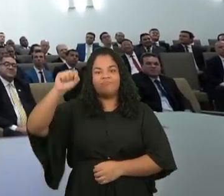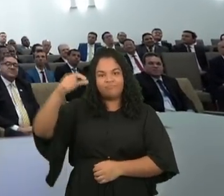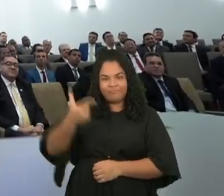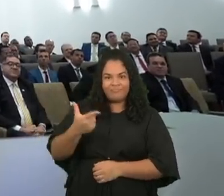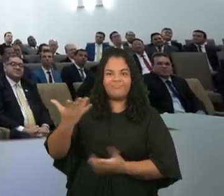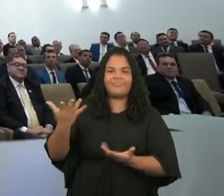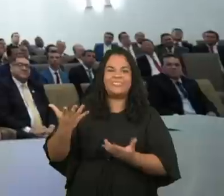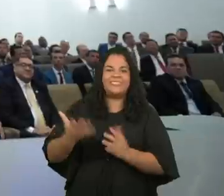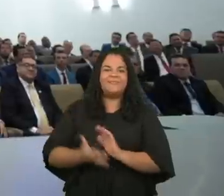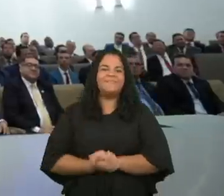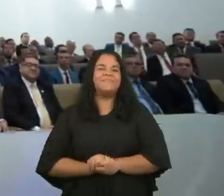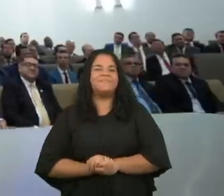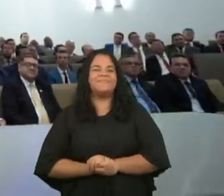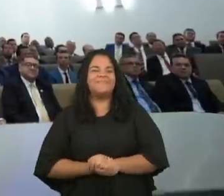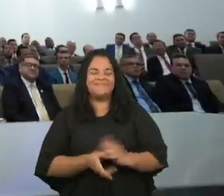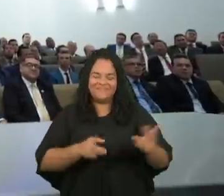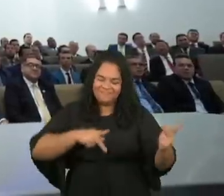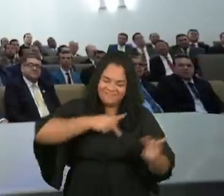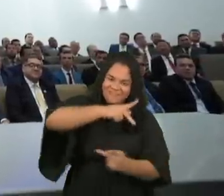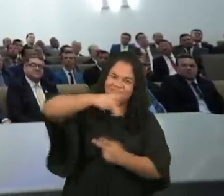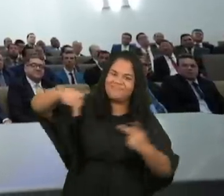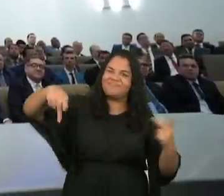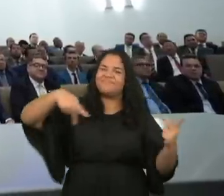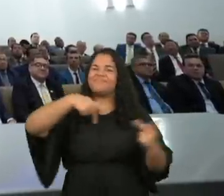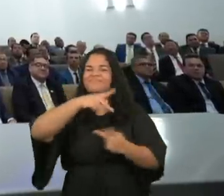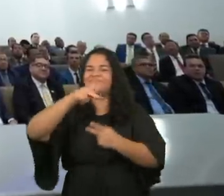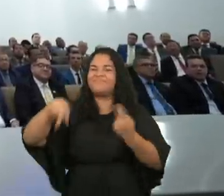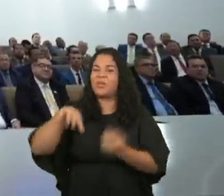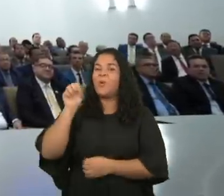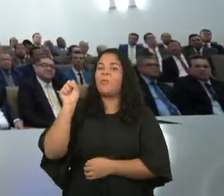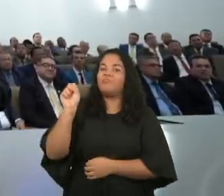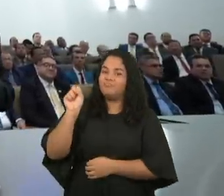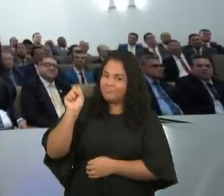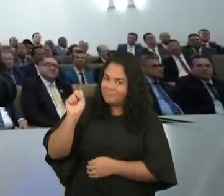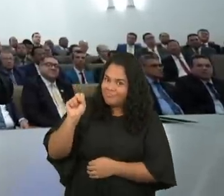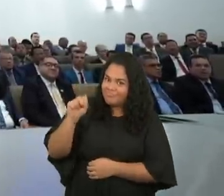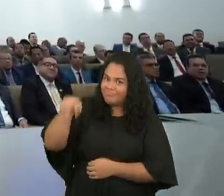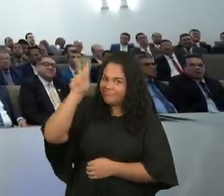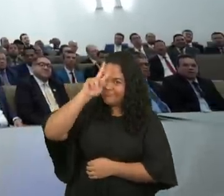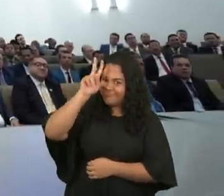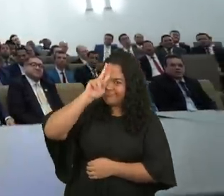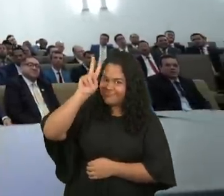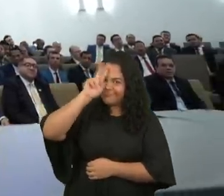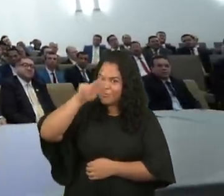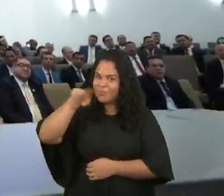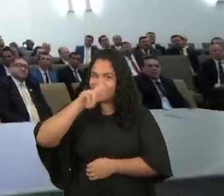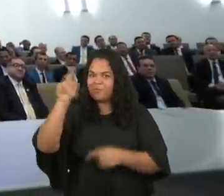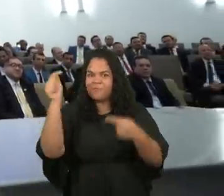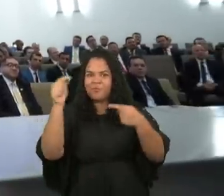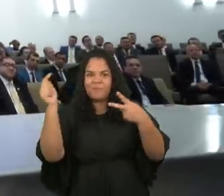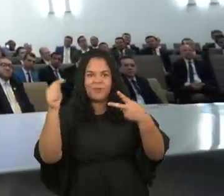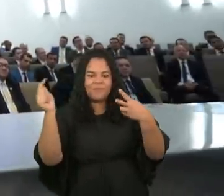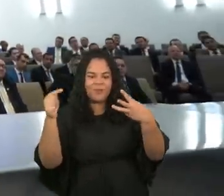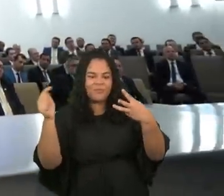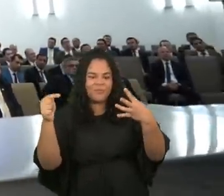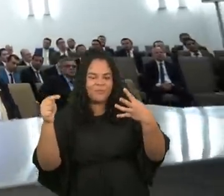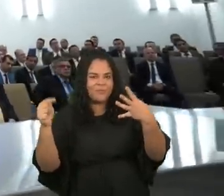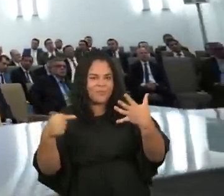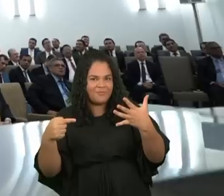Diga comigo: Mercúrio. Vênus, Terra, Marte,